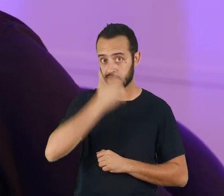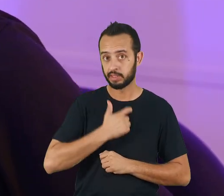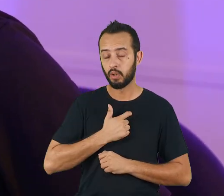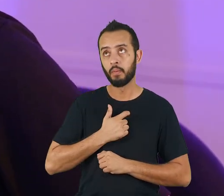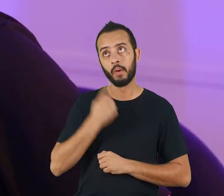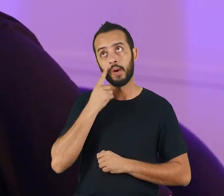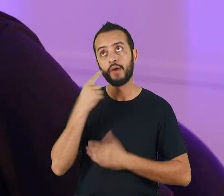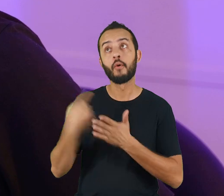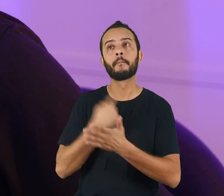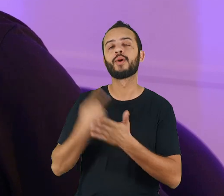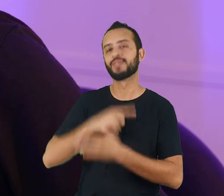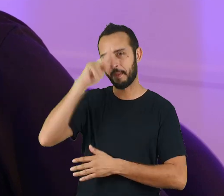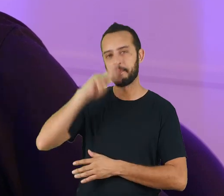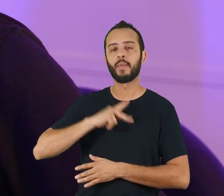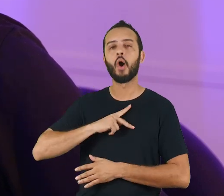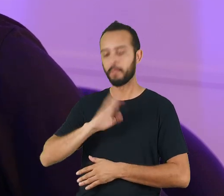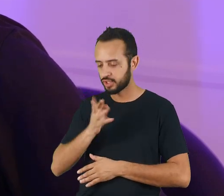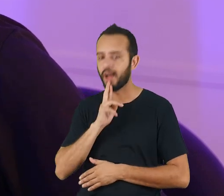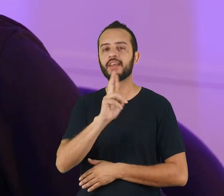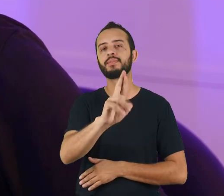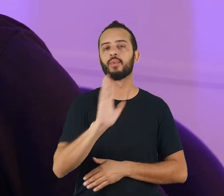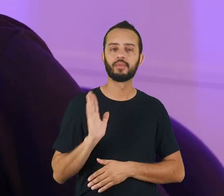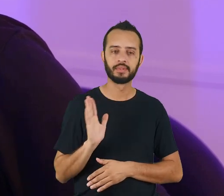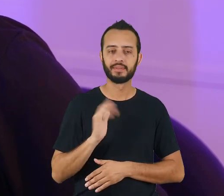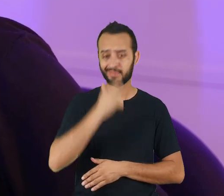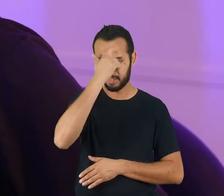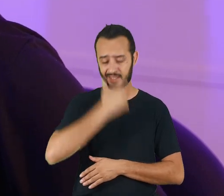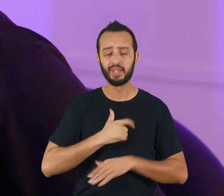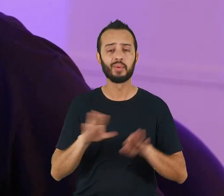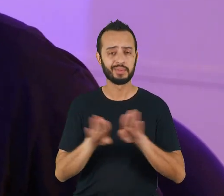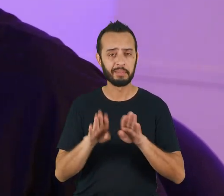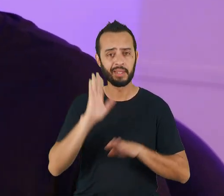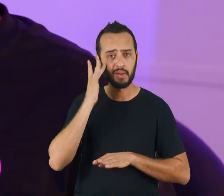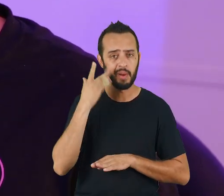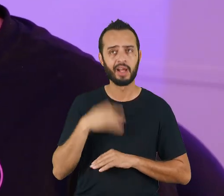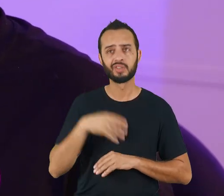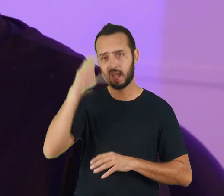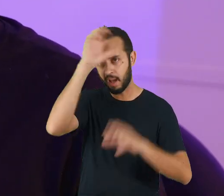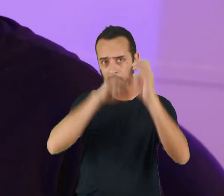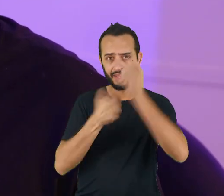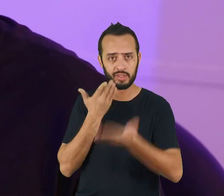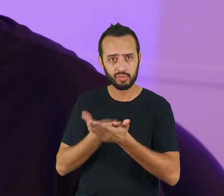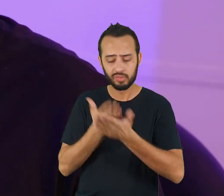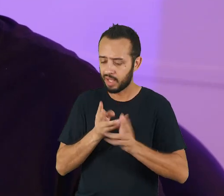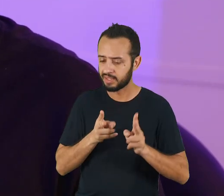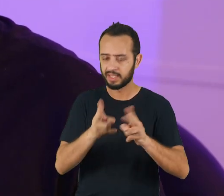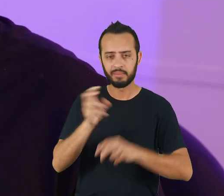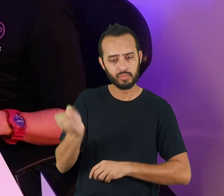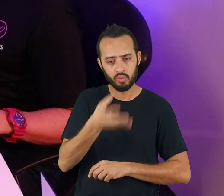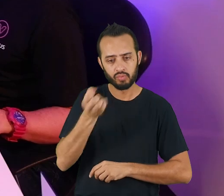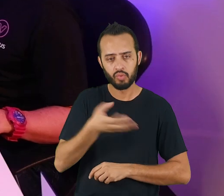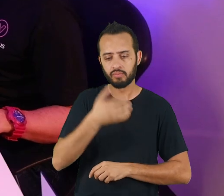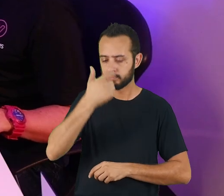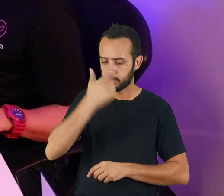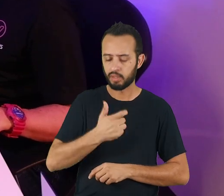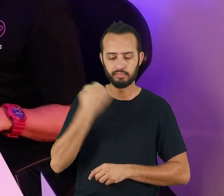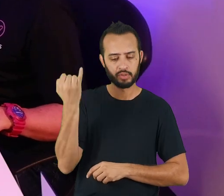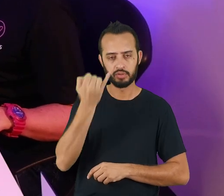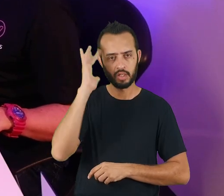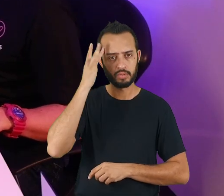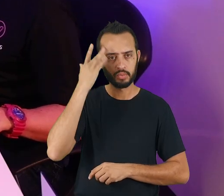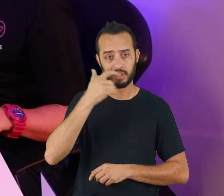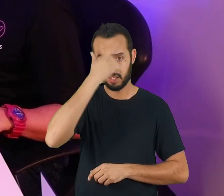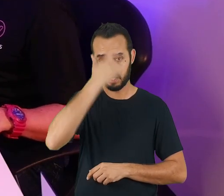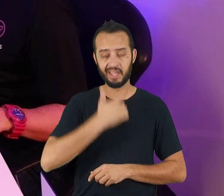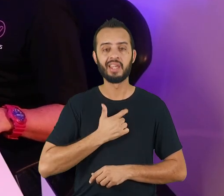vou fazer uma pergunta para mim tá eu vou vou fazer a pergunta já respondendo Eu também acho que a atualização é super importante eh eu hoje eu